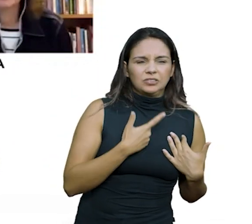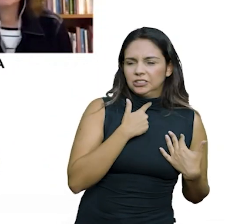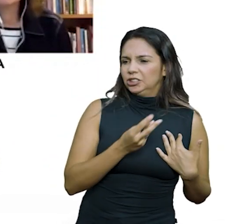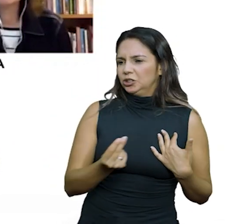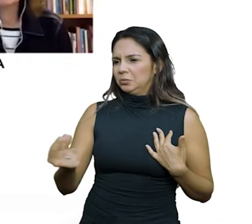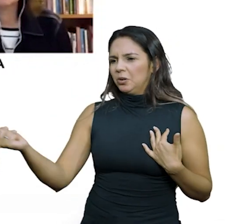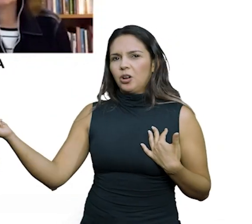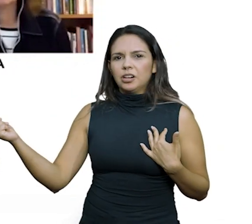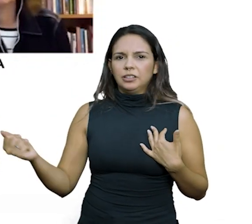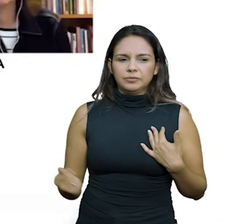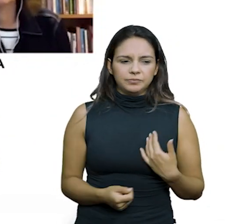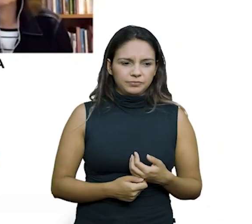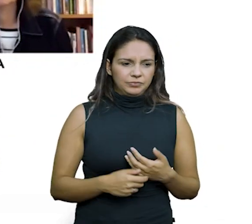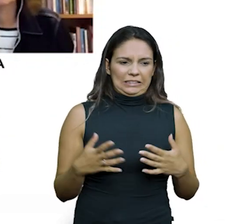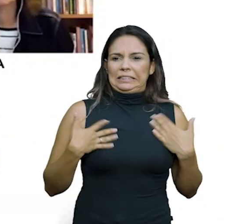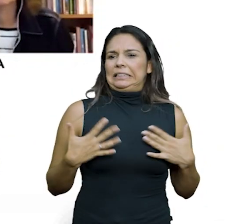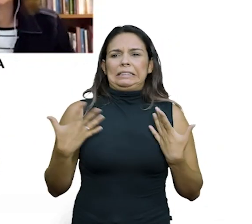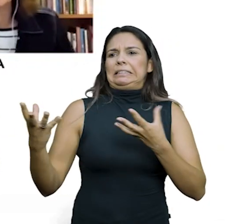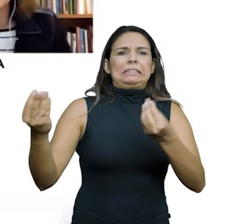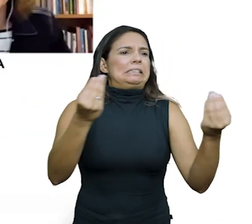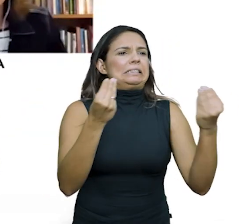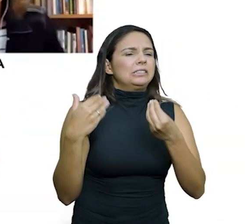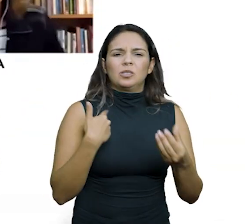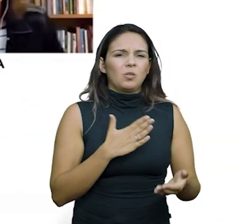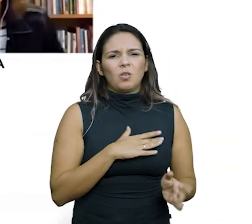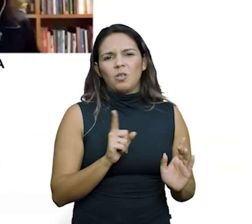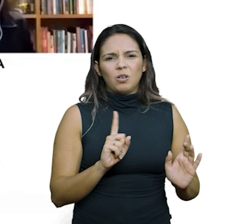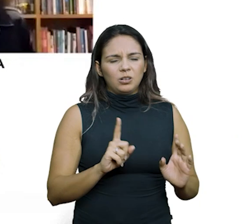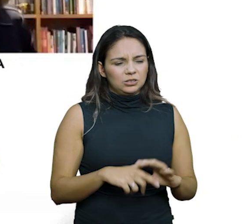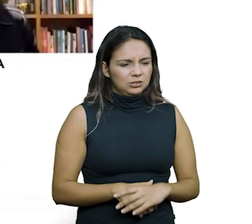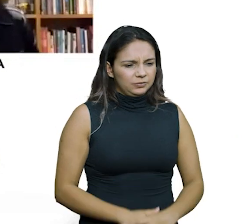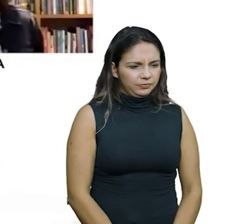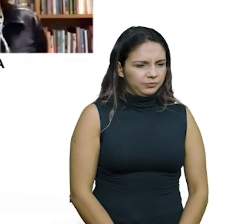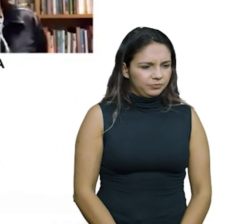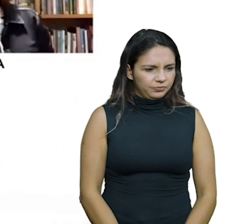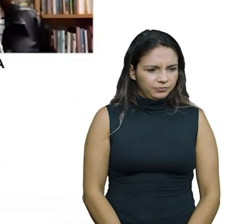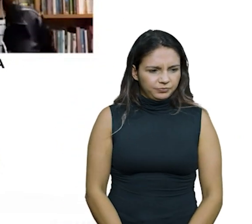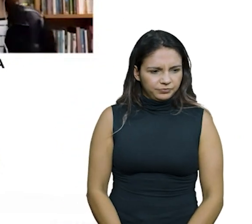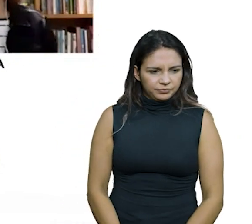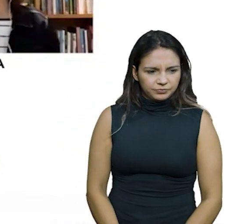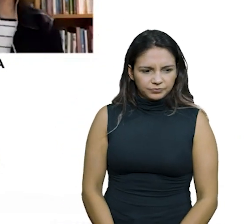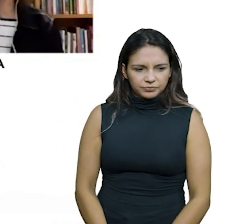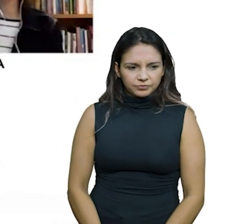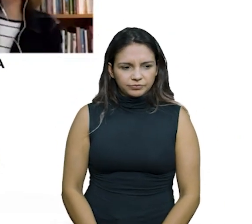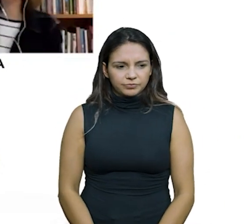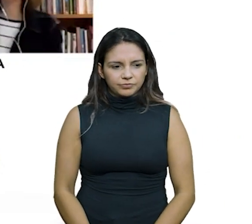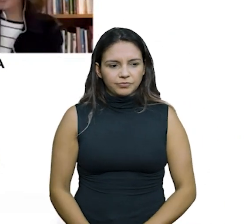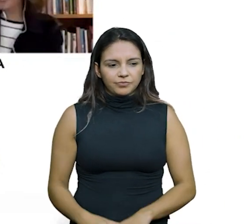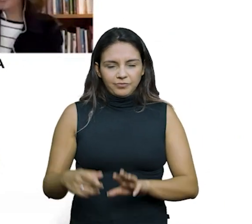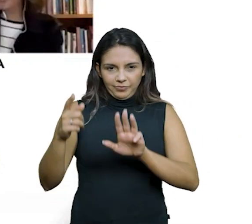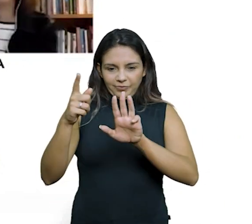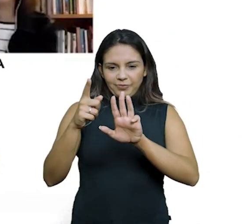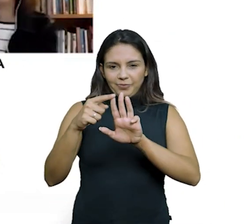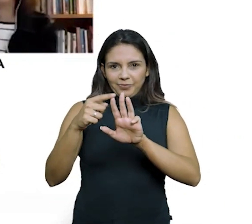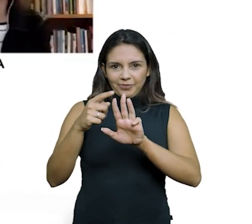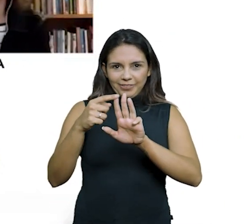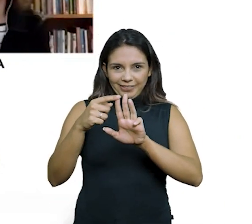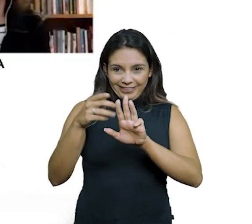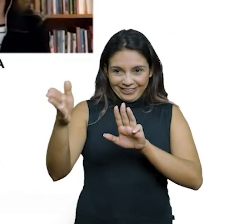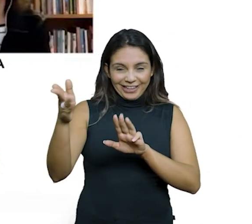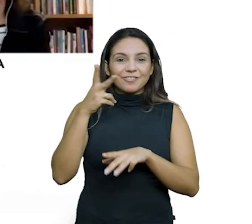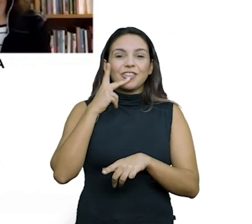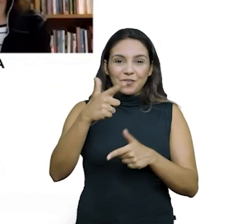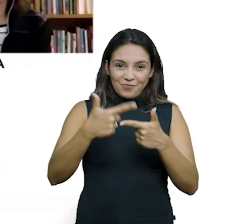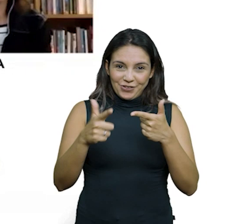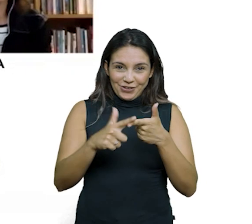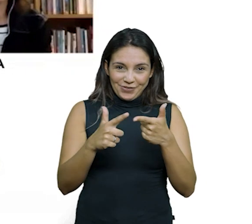Eu não eu me falar sinto muita umas... vontade com essa alegria excessiva, não. Você quer comentar, Rafael? Esse é o problema de estarmos virtual. Esse era o momento que a